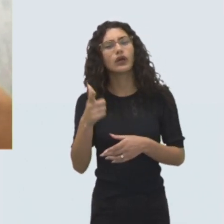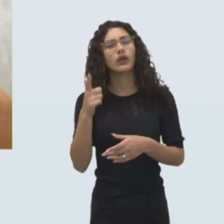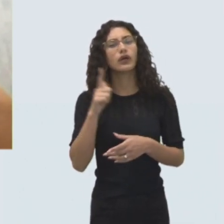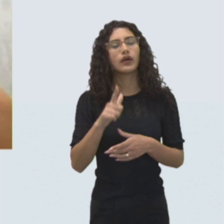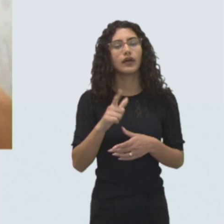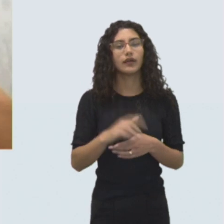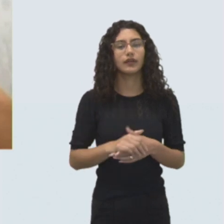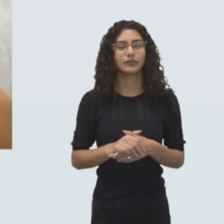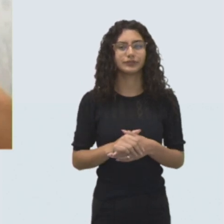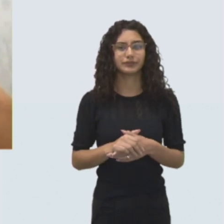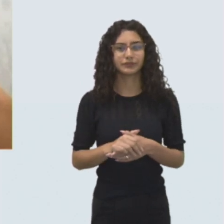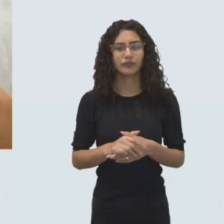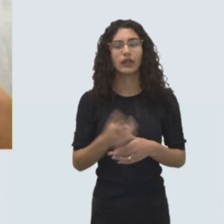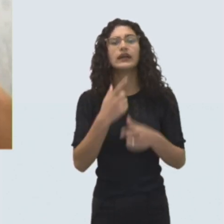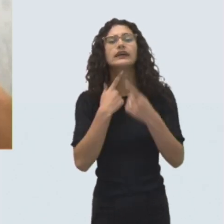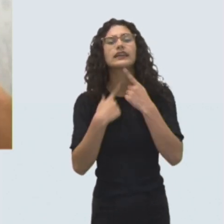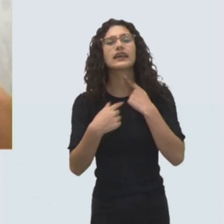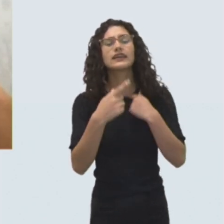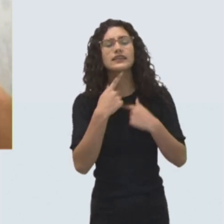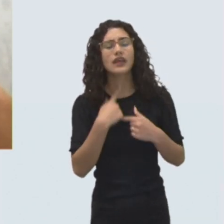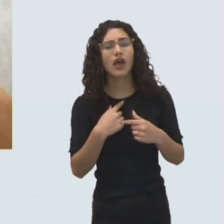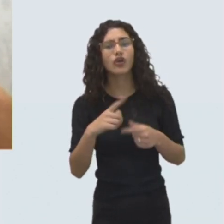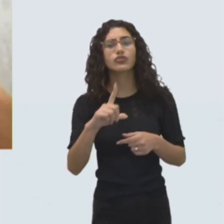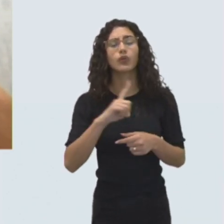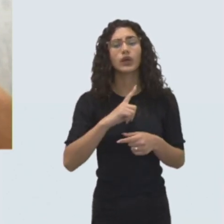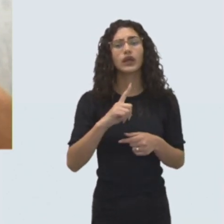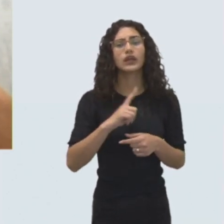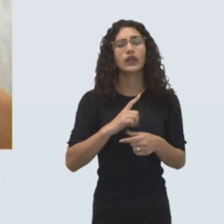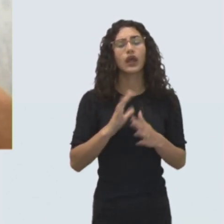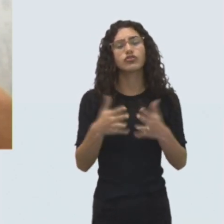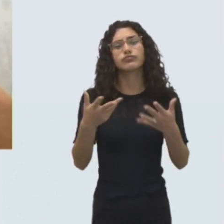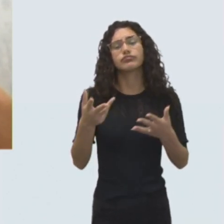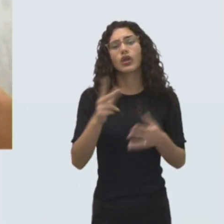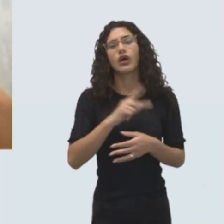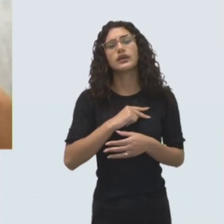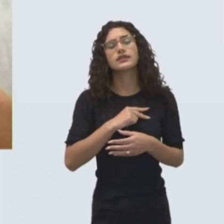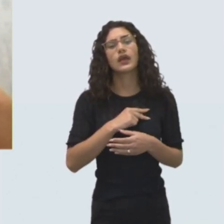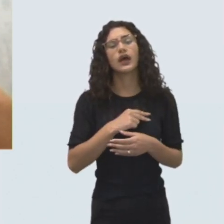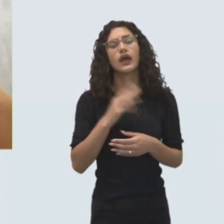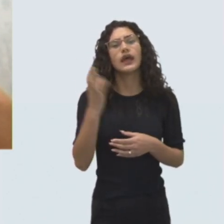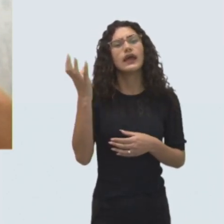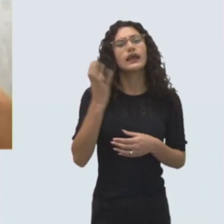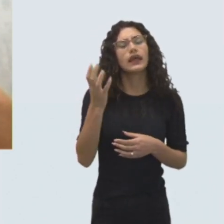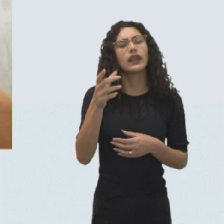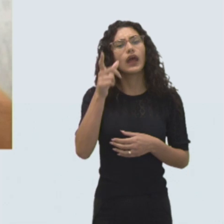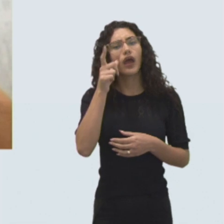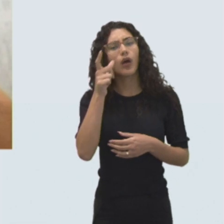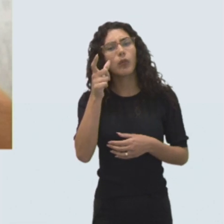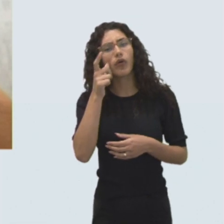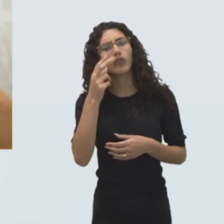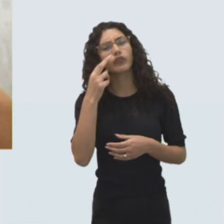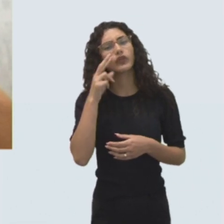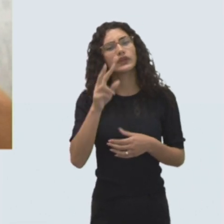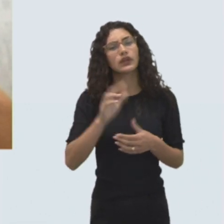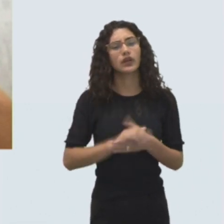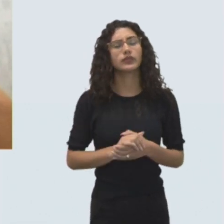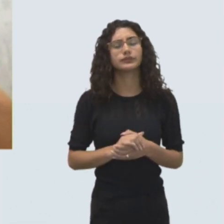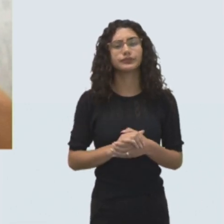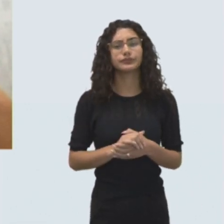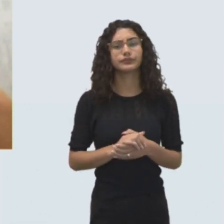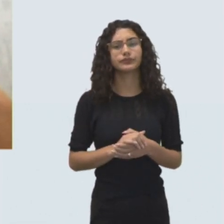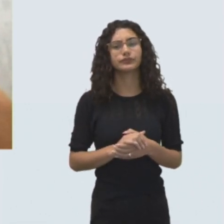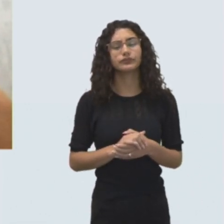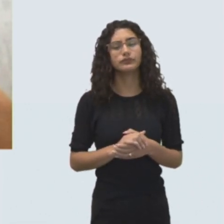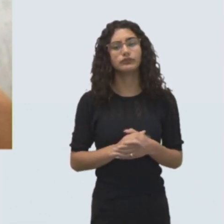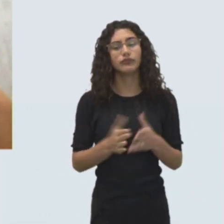pelo simples desejo de, cara, eu queria ser que nem você, eu queria ter essas qualidades,